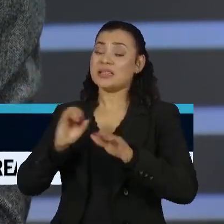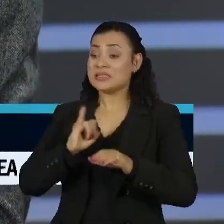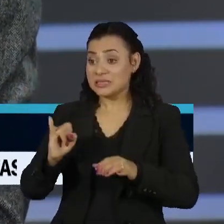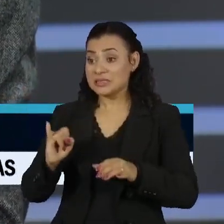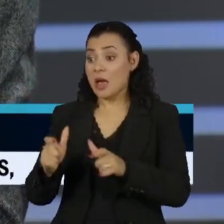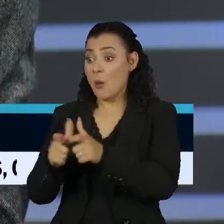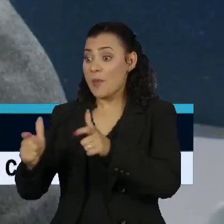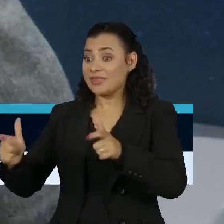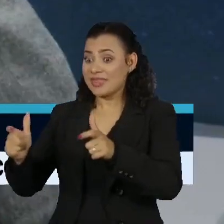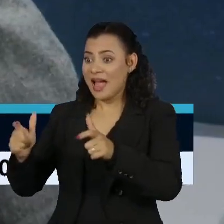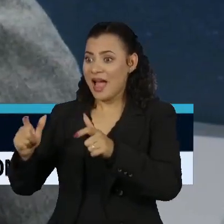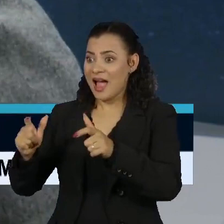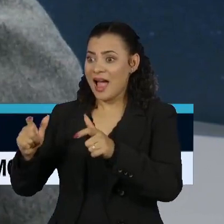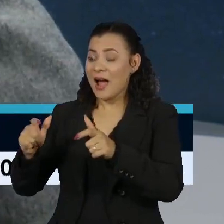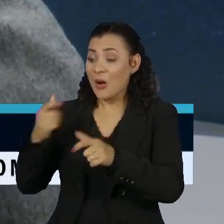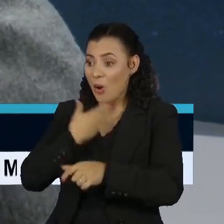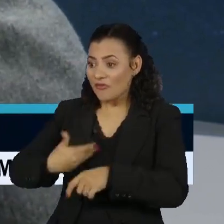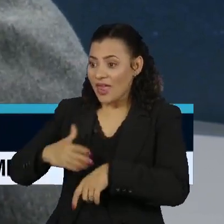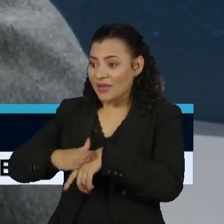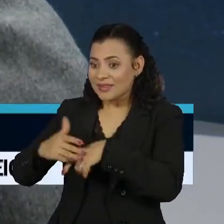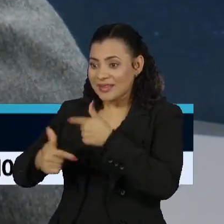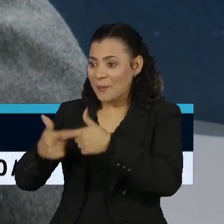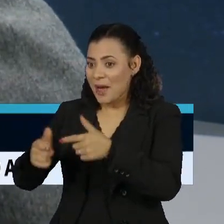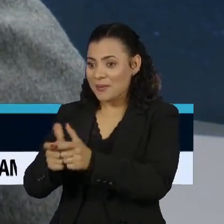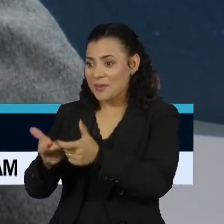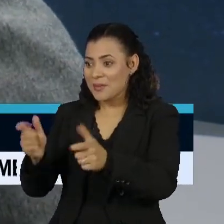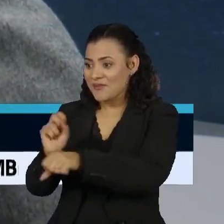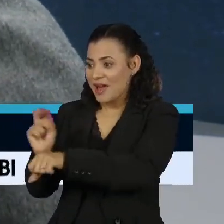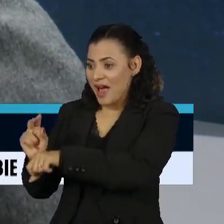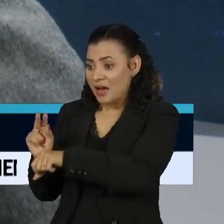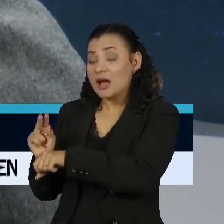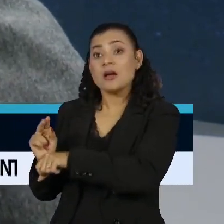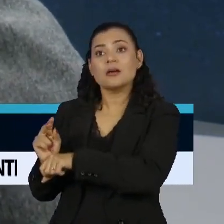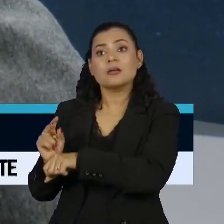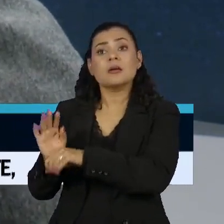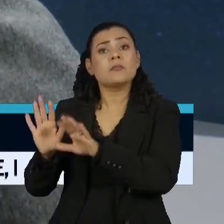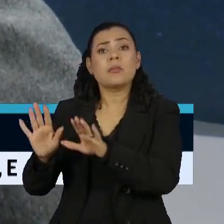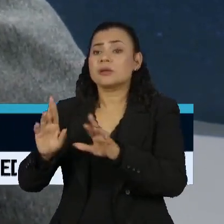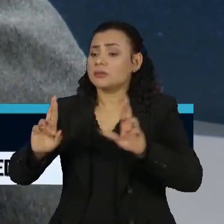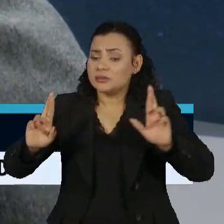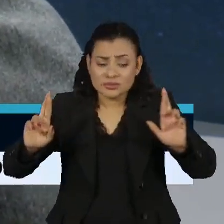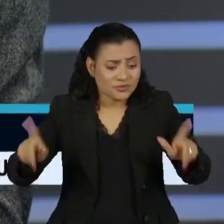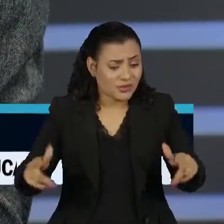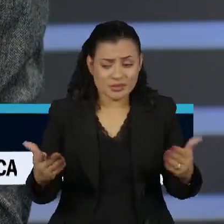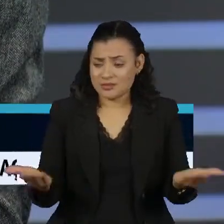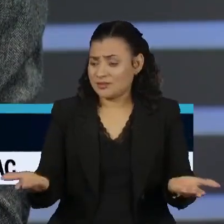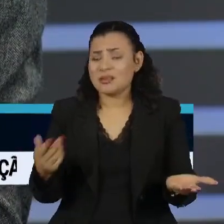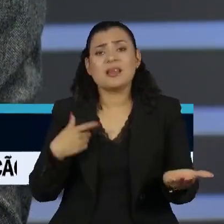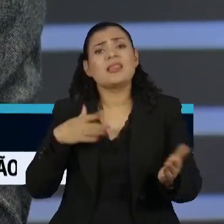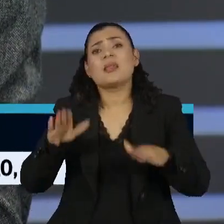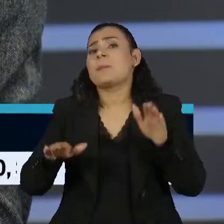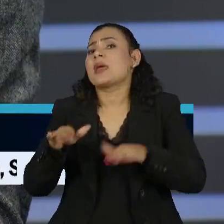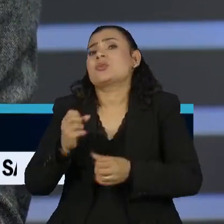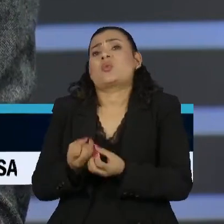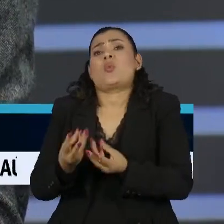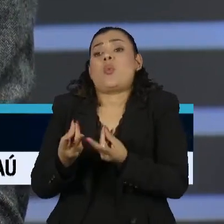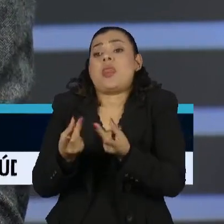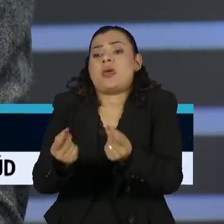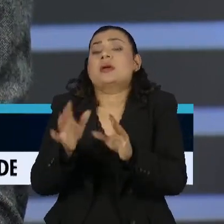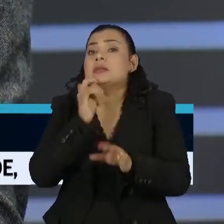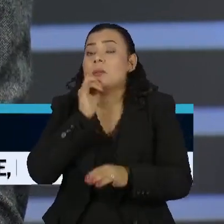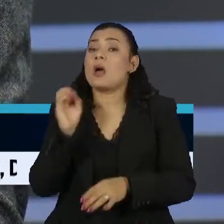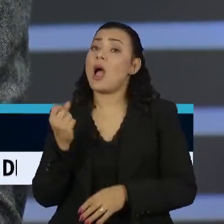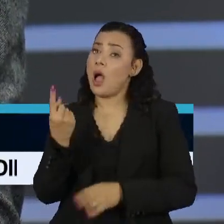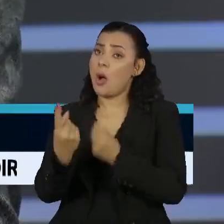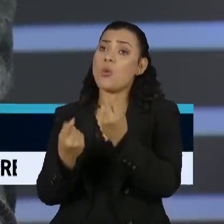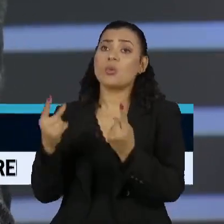seguramente ele vai funcionar mal. O que é que eu quero dizer com isso? Que às vezes essas diferenças são qualitativas. Você pode ter Estados que tenham um